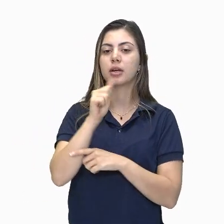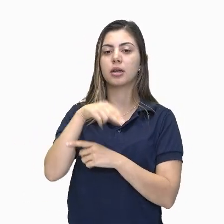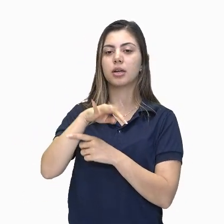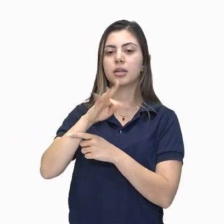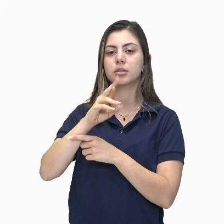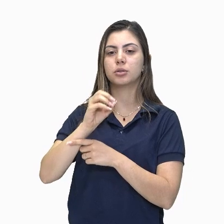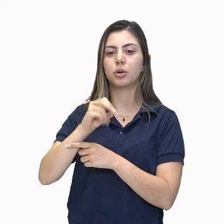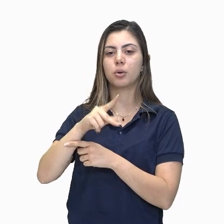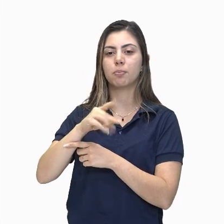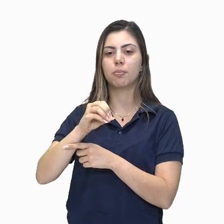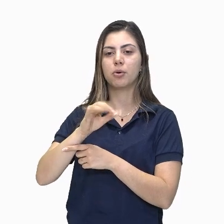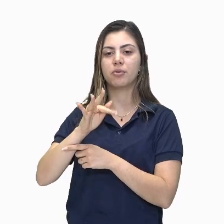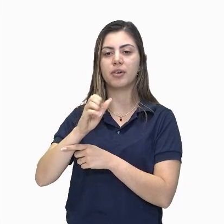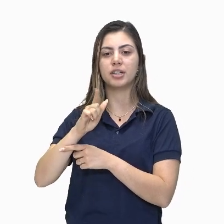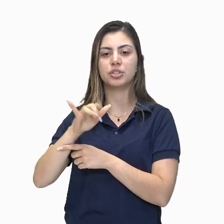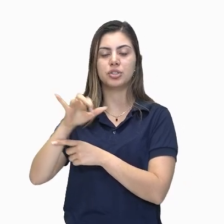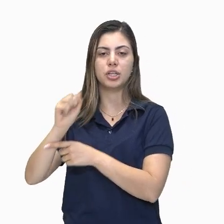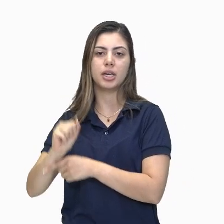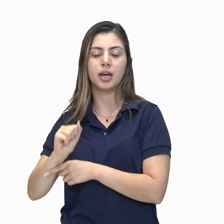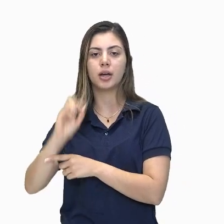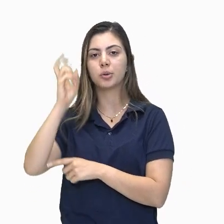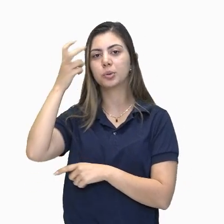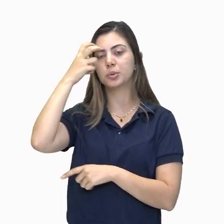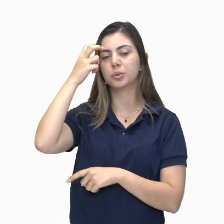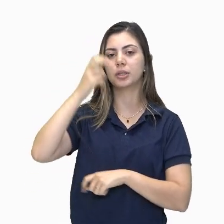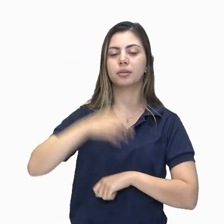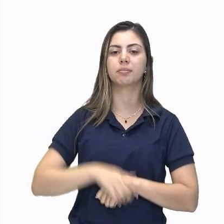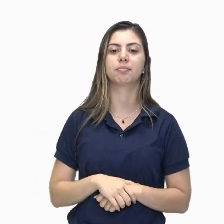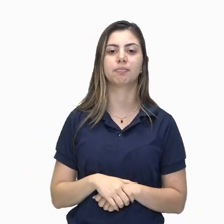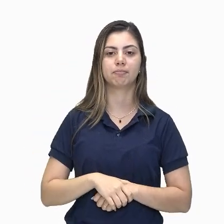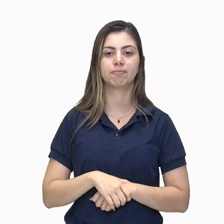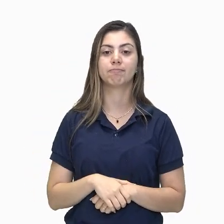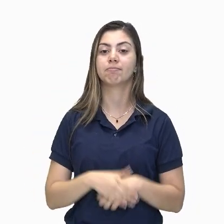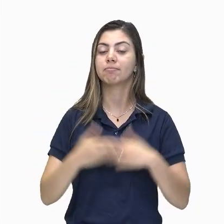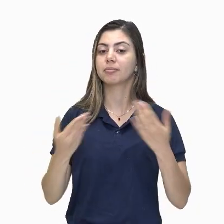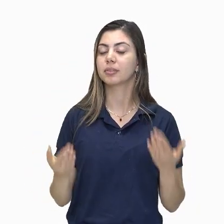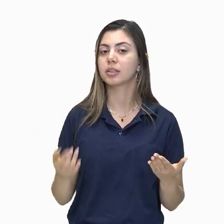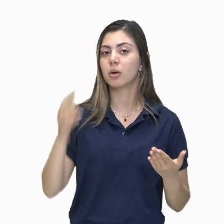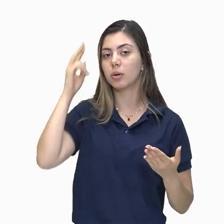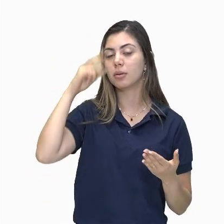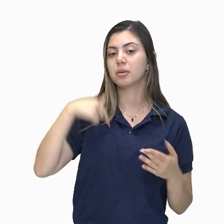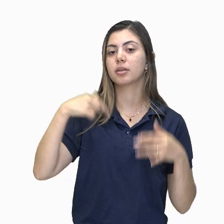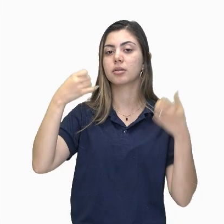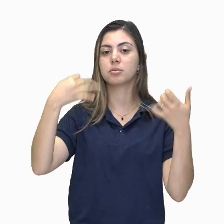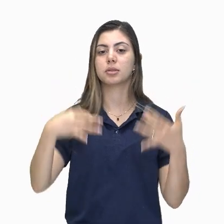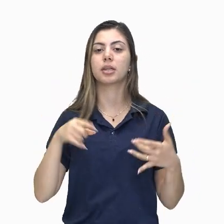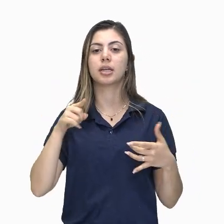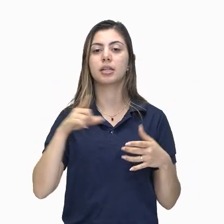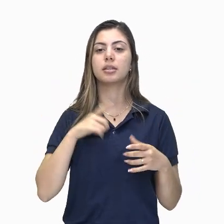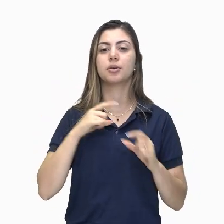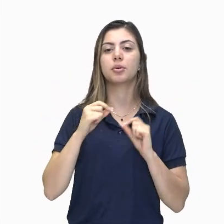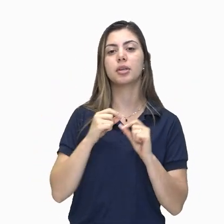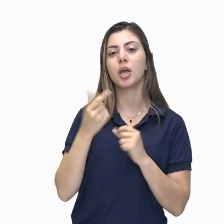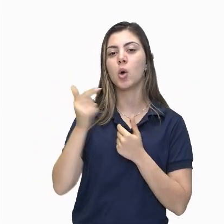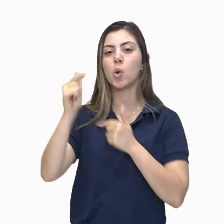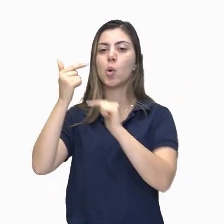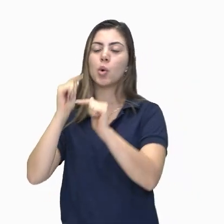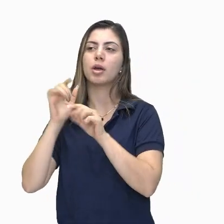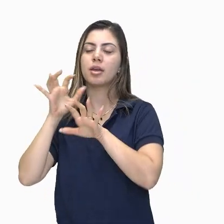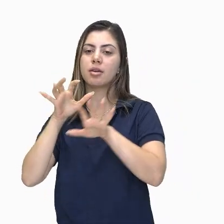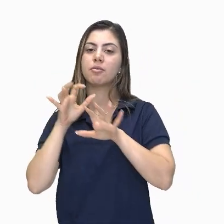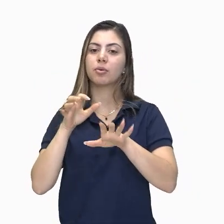antropofagia cultural. Que, como eu falei, defendia a assimilação das influências estrangeiras de